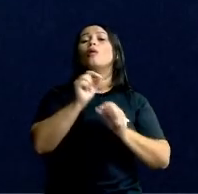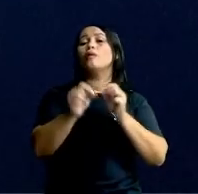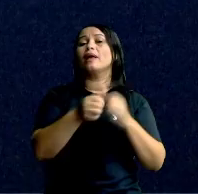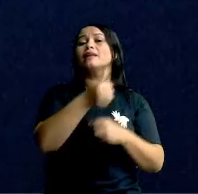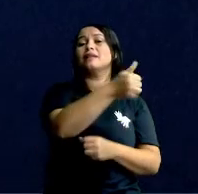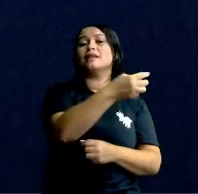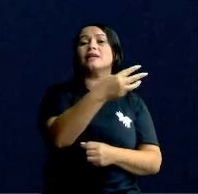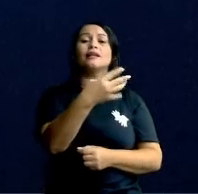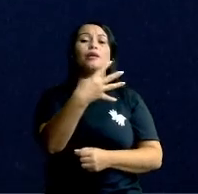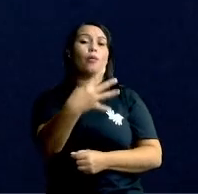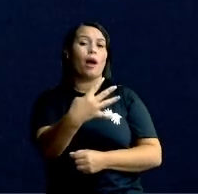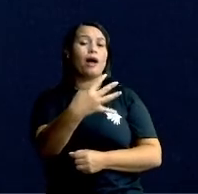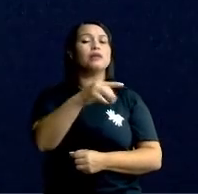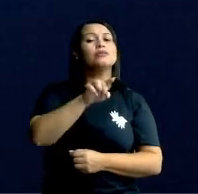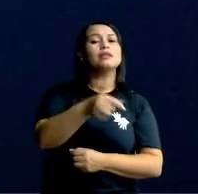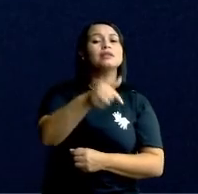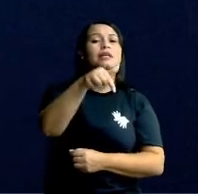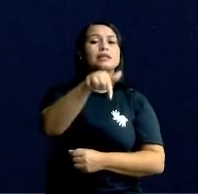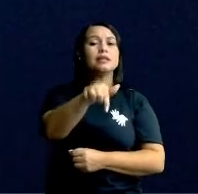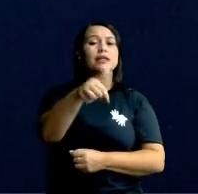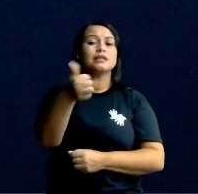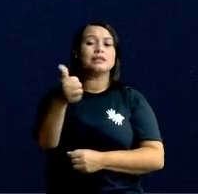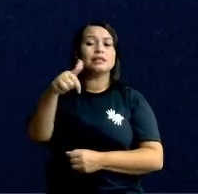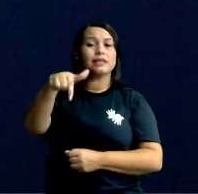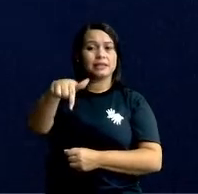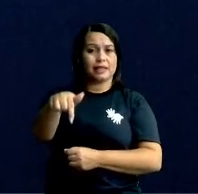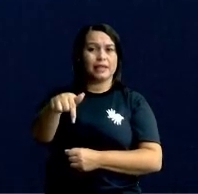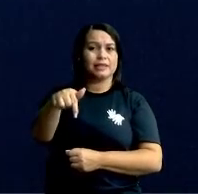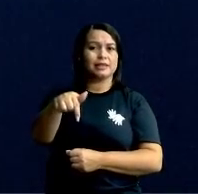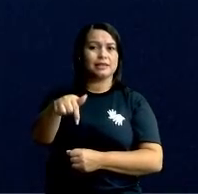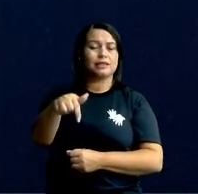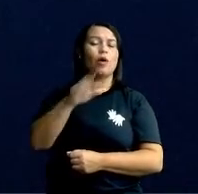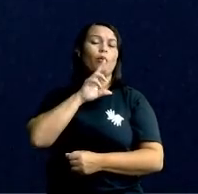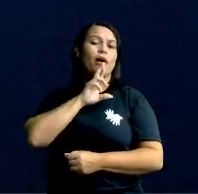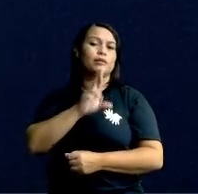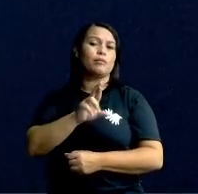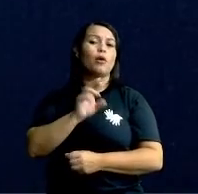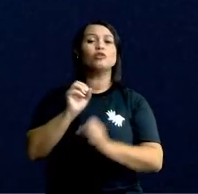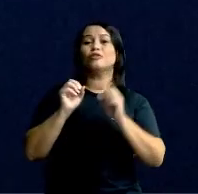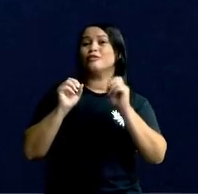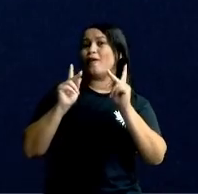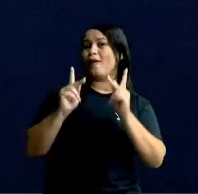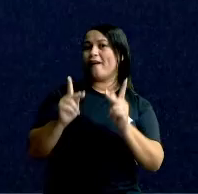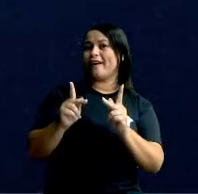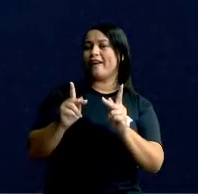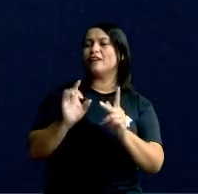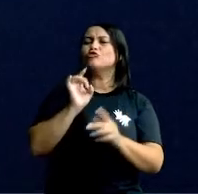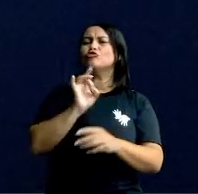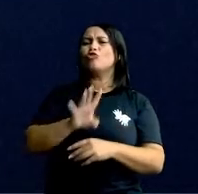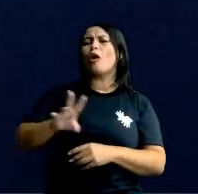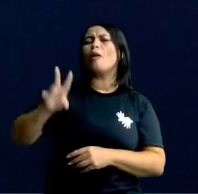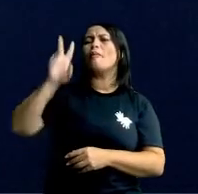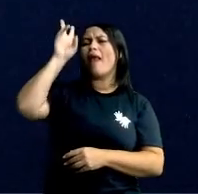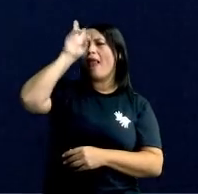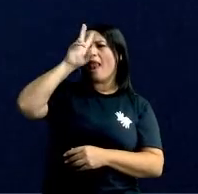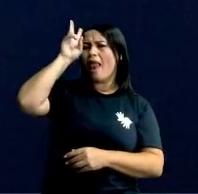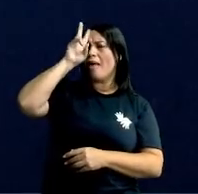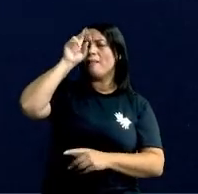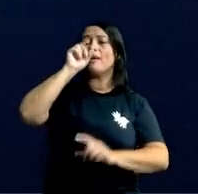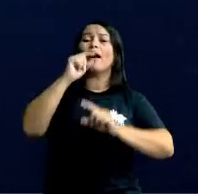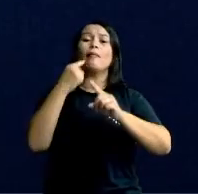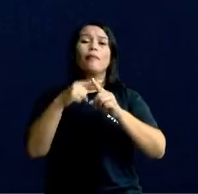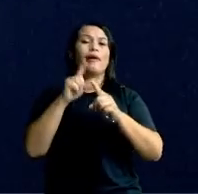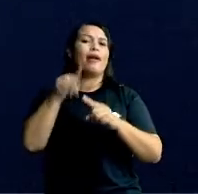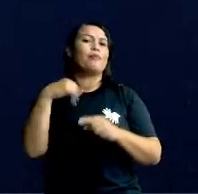aqui 134, 717 como resposta. Ok? Então, só para reforçar, porque